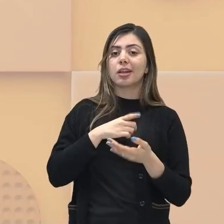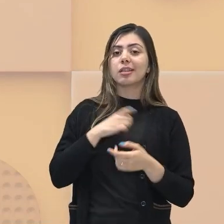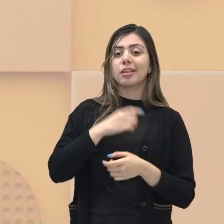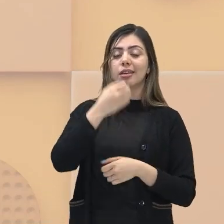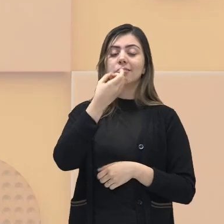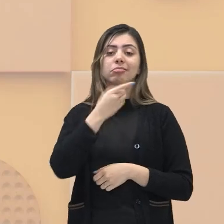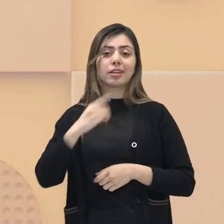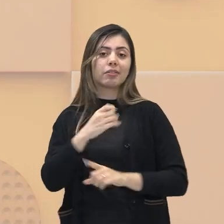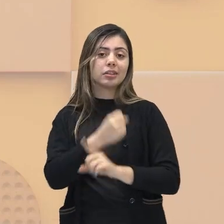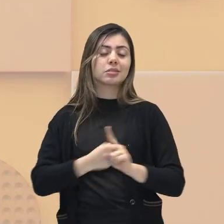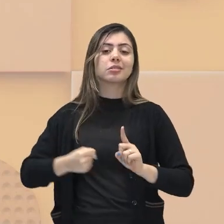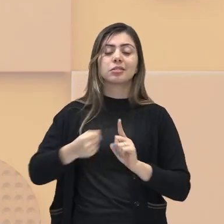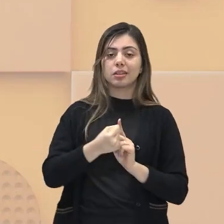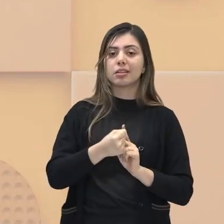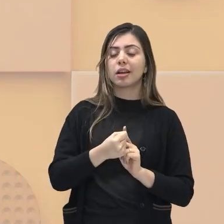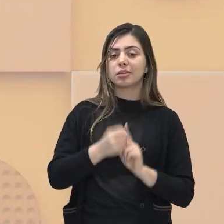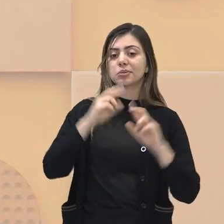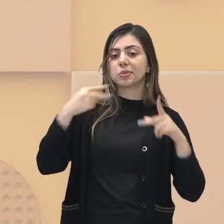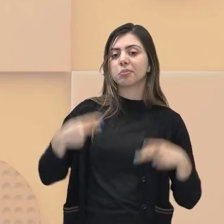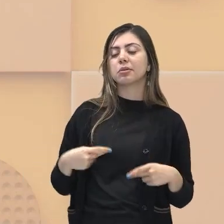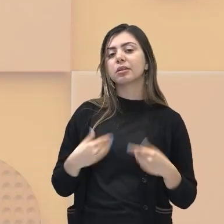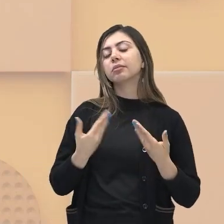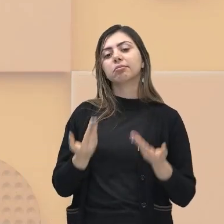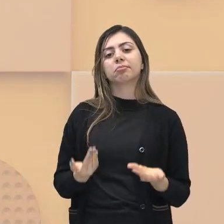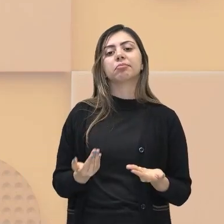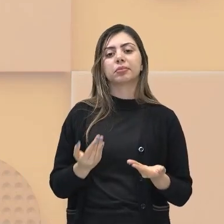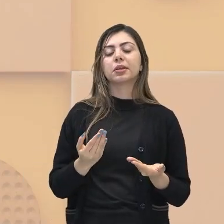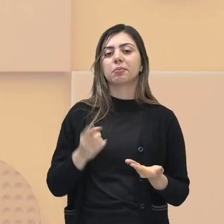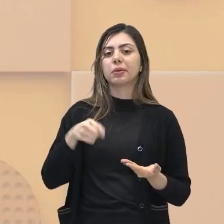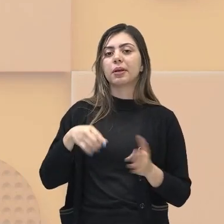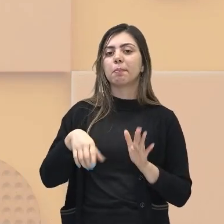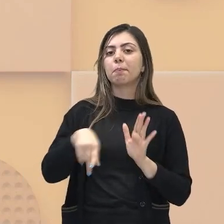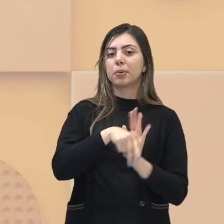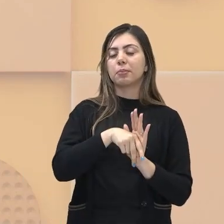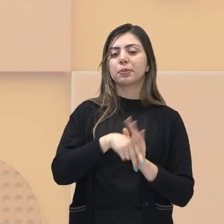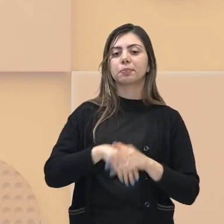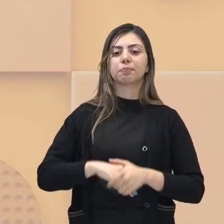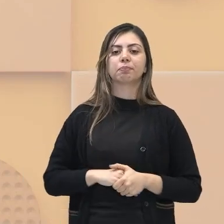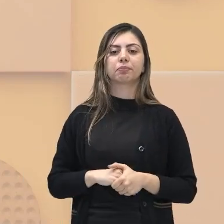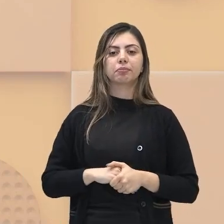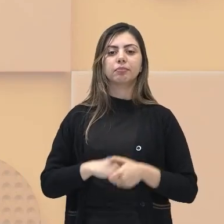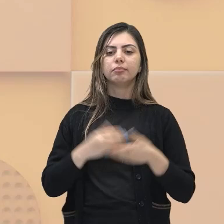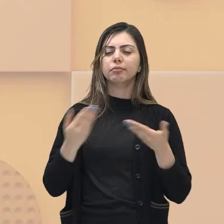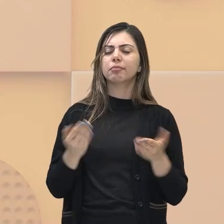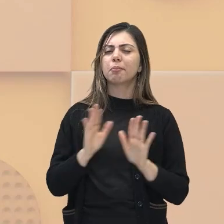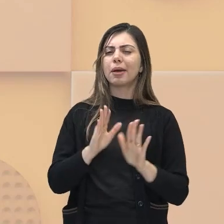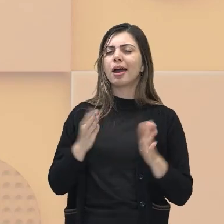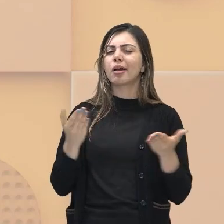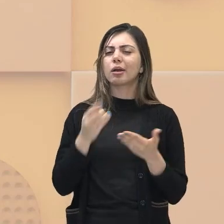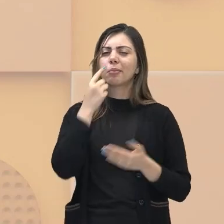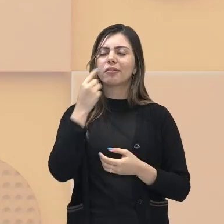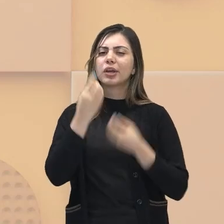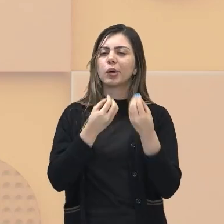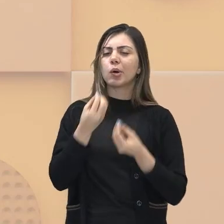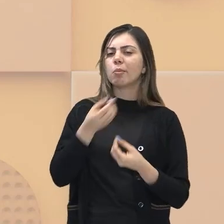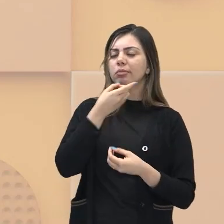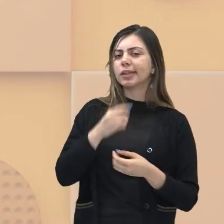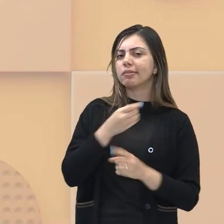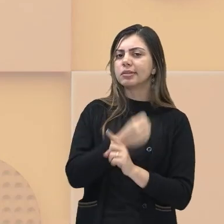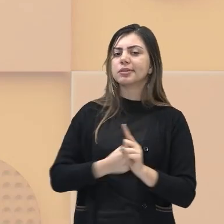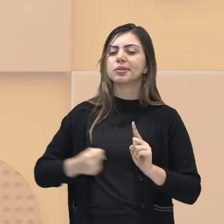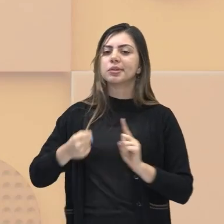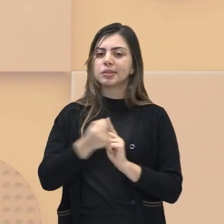darwinismo para a sociedade humana, o chamado darwinismo social. Mas vamos ver como é que o darwinismo social